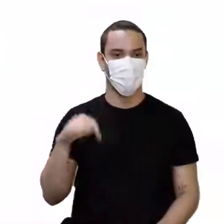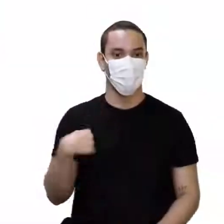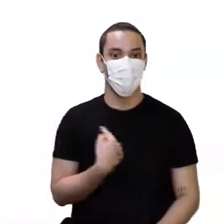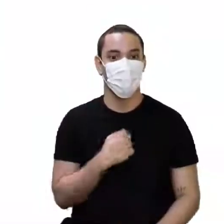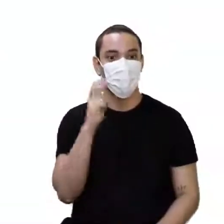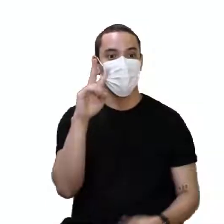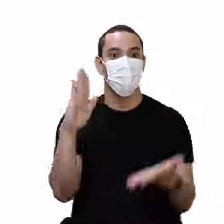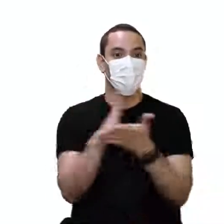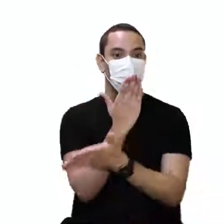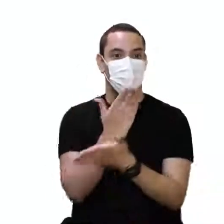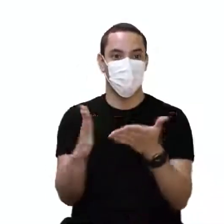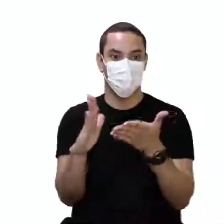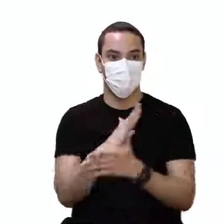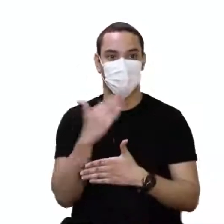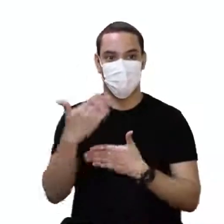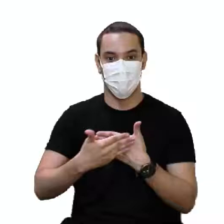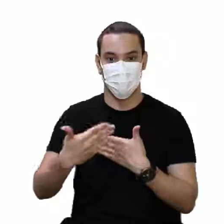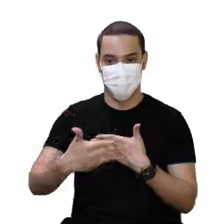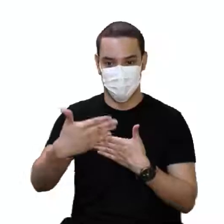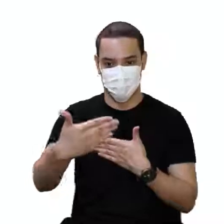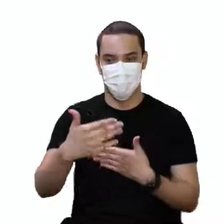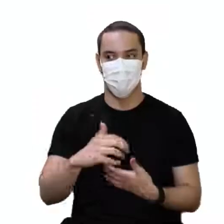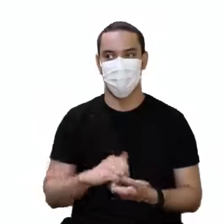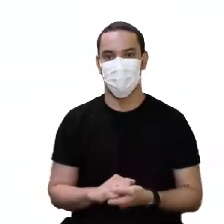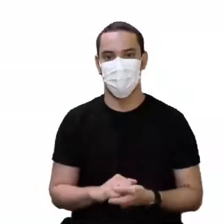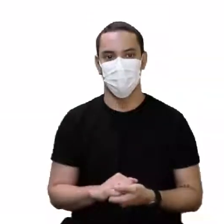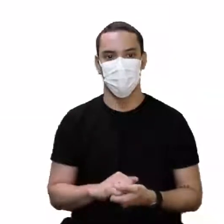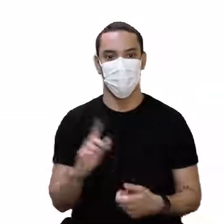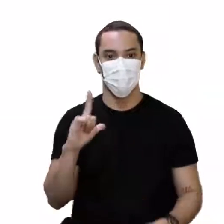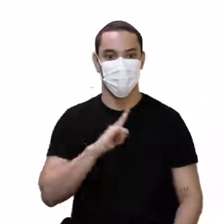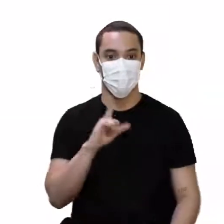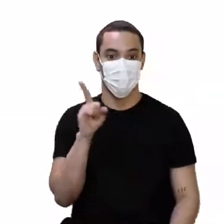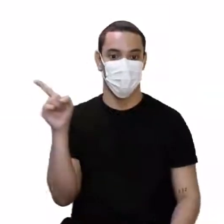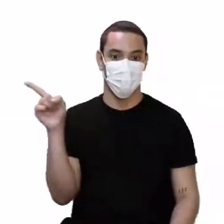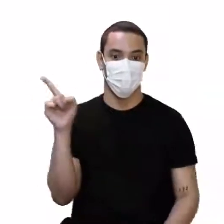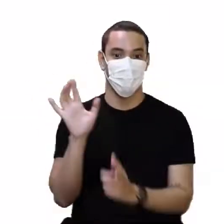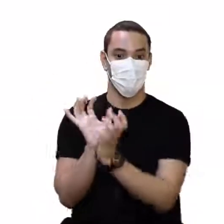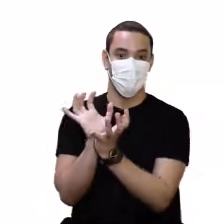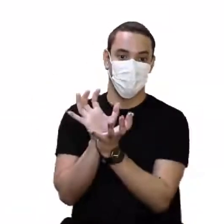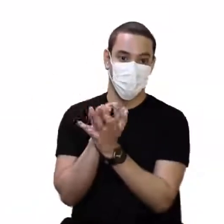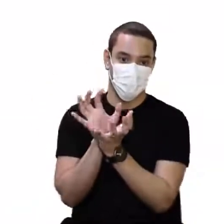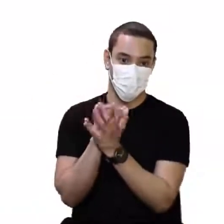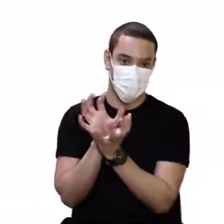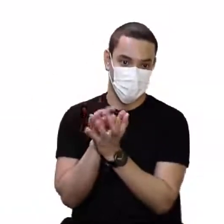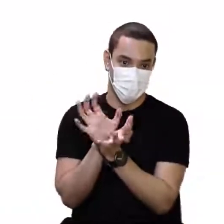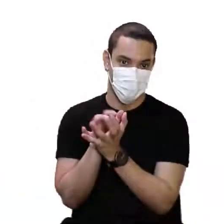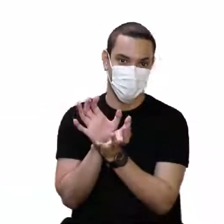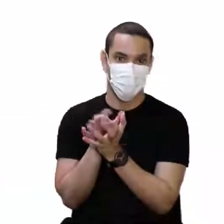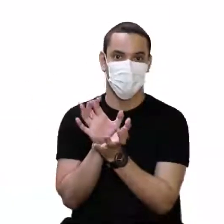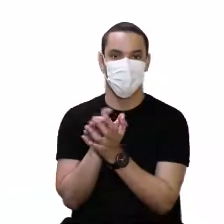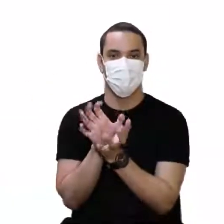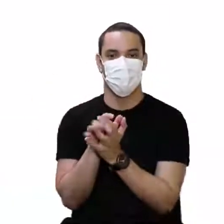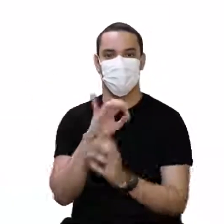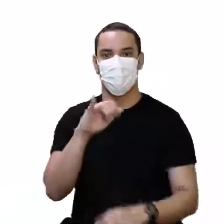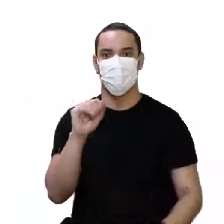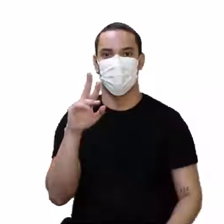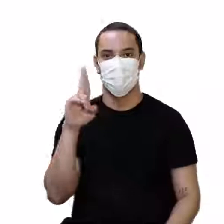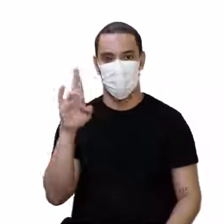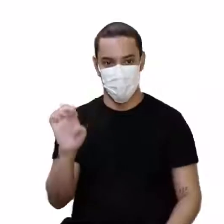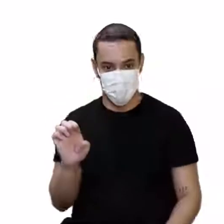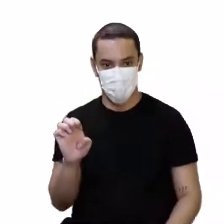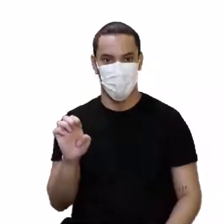ver algum desses processos. Então olha lá, a gente tem aqui os jacarés, Os crocodilos